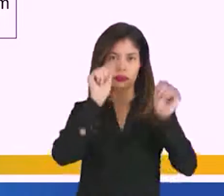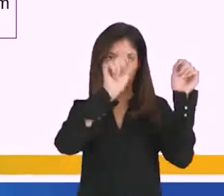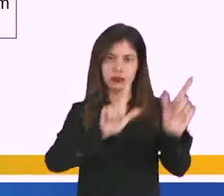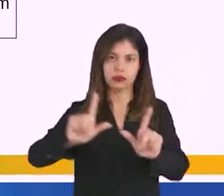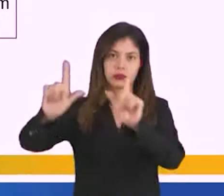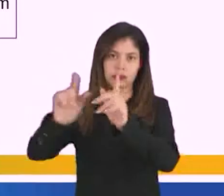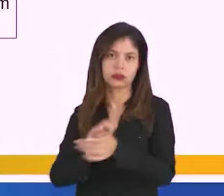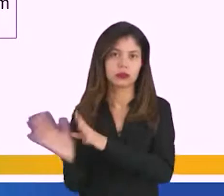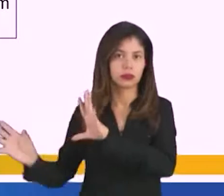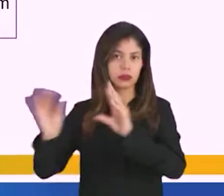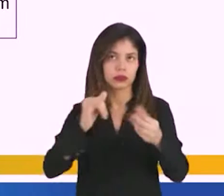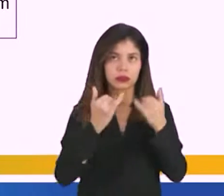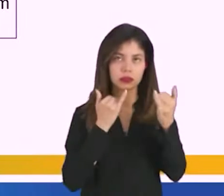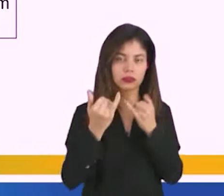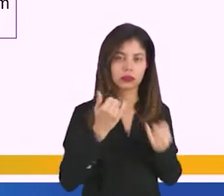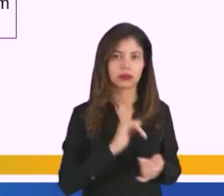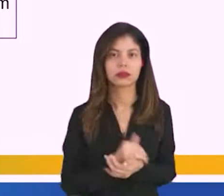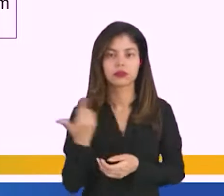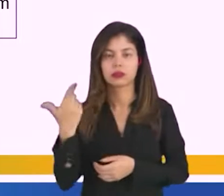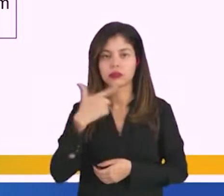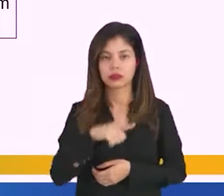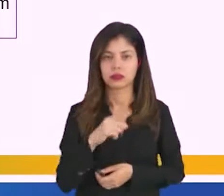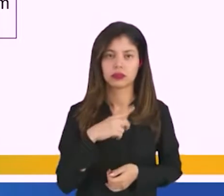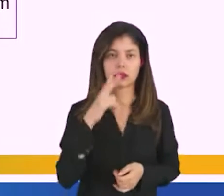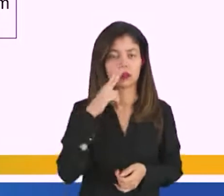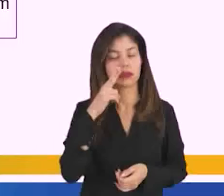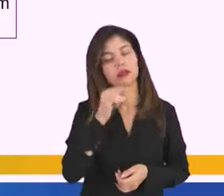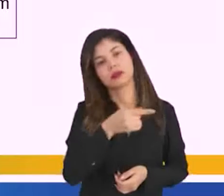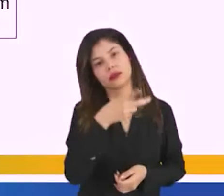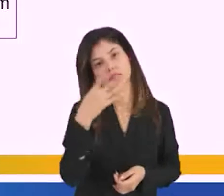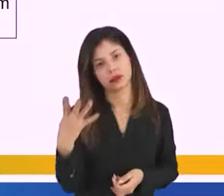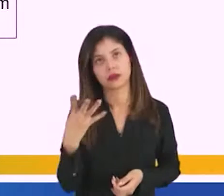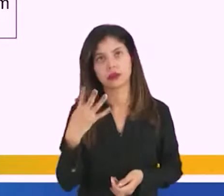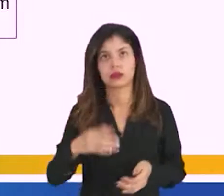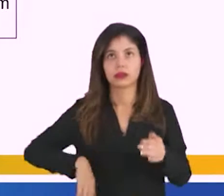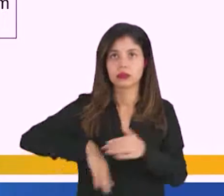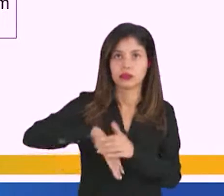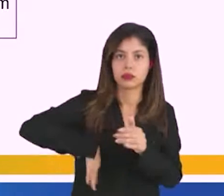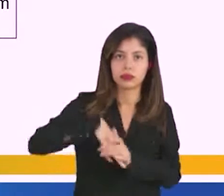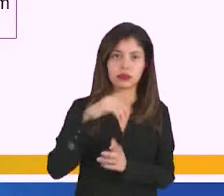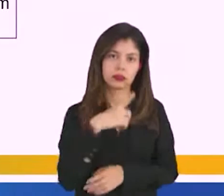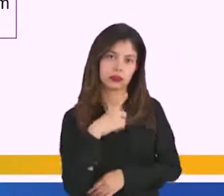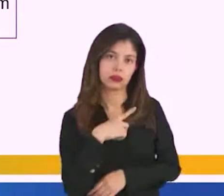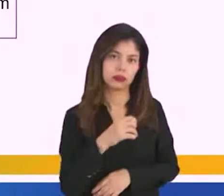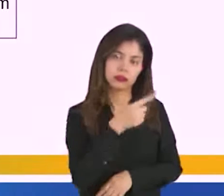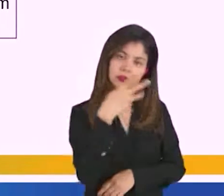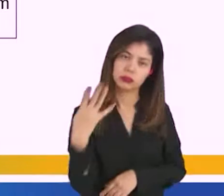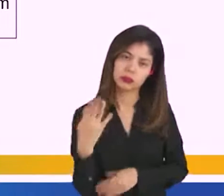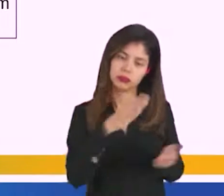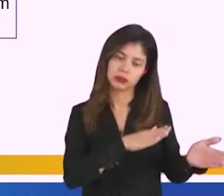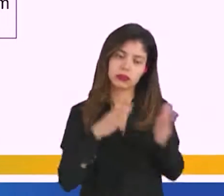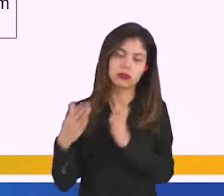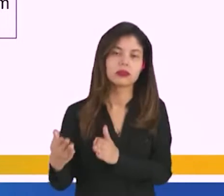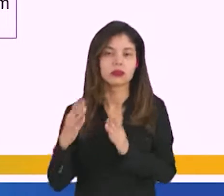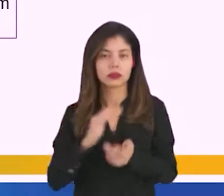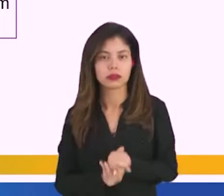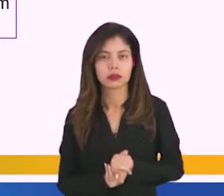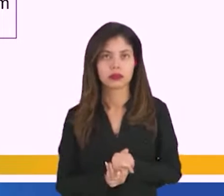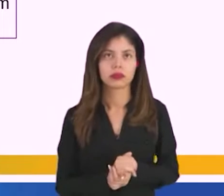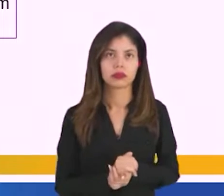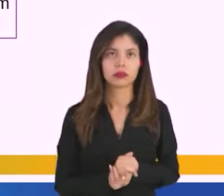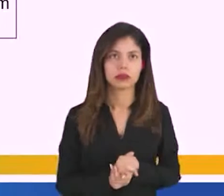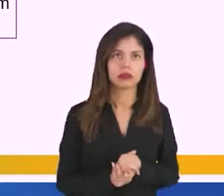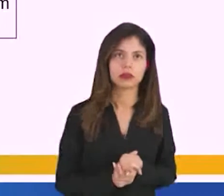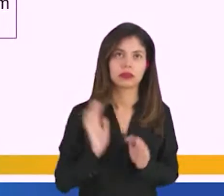que traz as informações aí que relacionam a quantidade de gols marcados com a respectiva quantidade de partidas, num